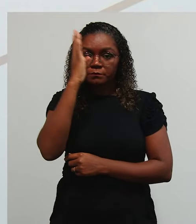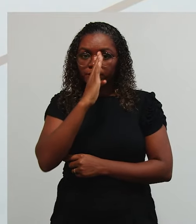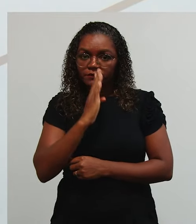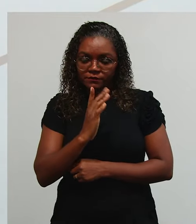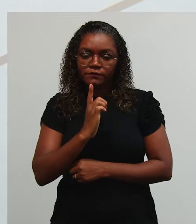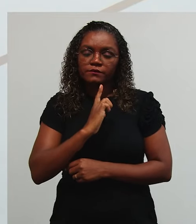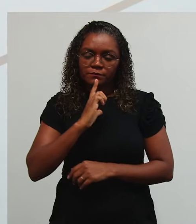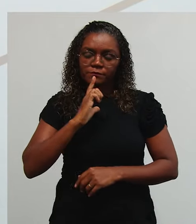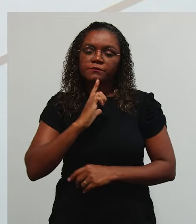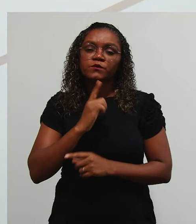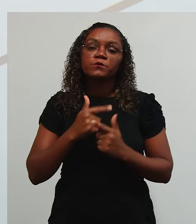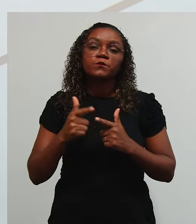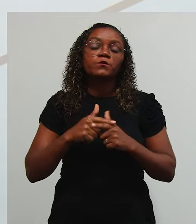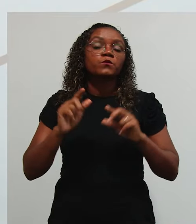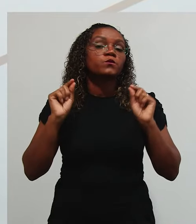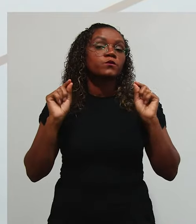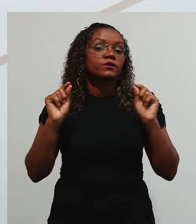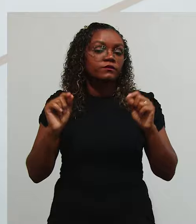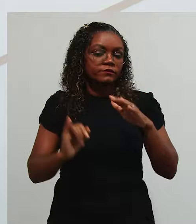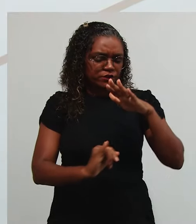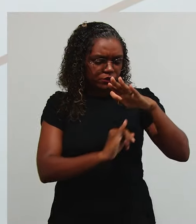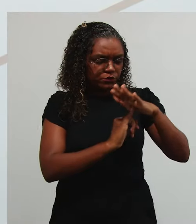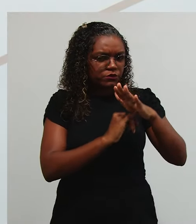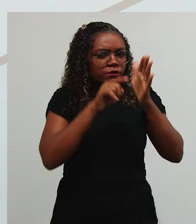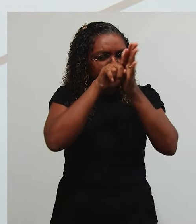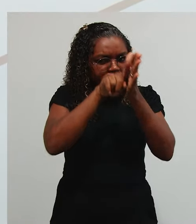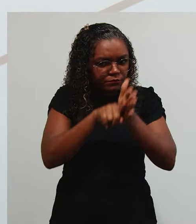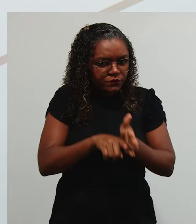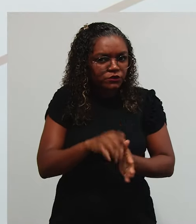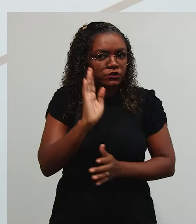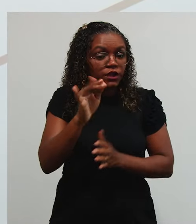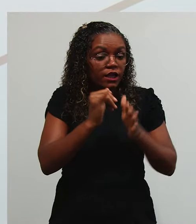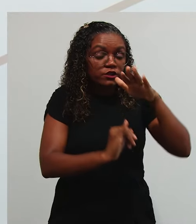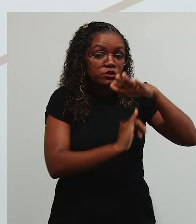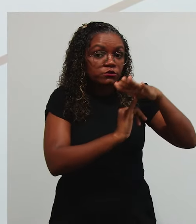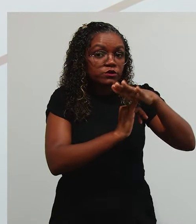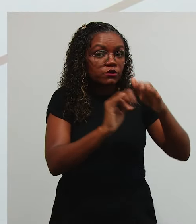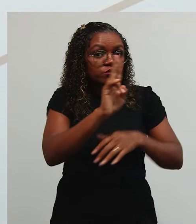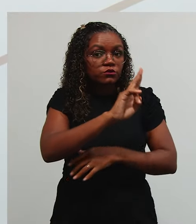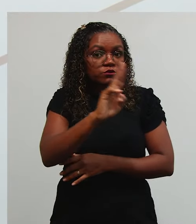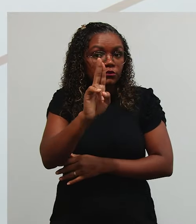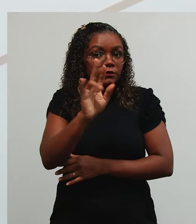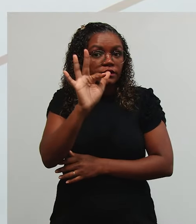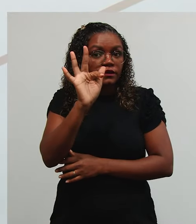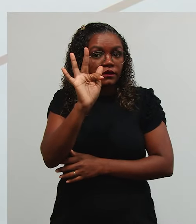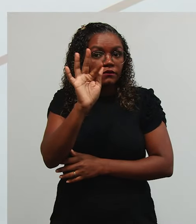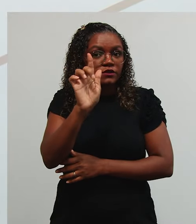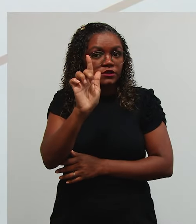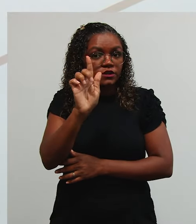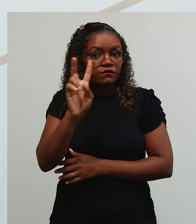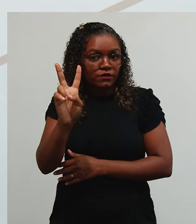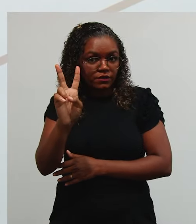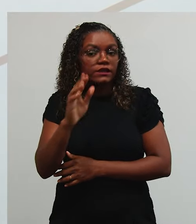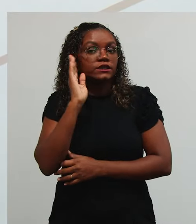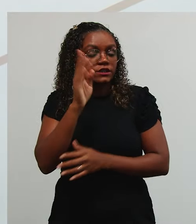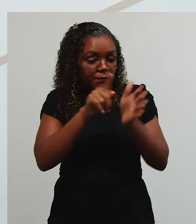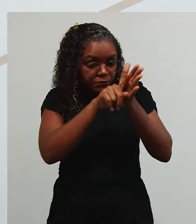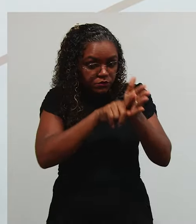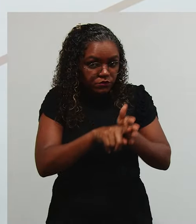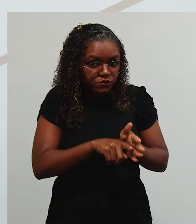problema já muito estudado inclusive por instituições muito sérias como a FGV que tem um grupo de pesquisa de direito